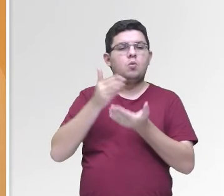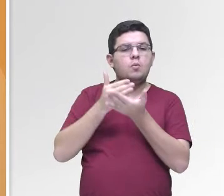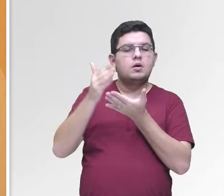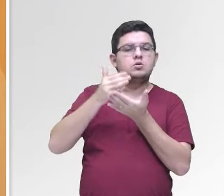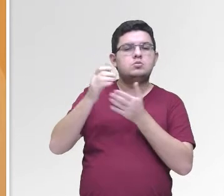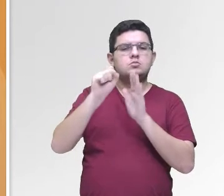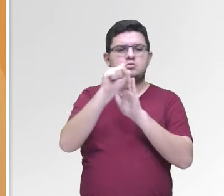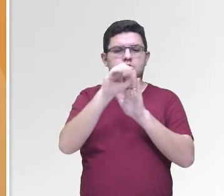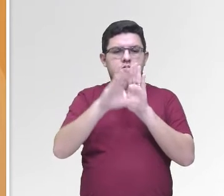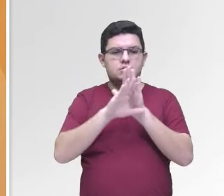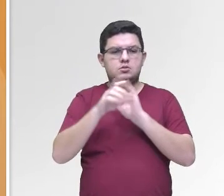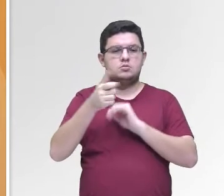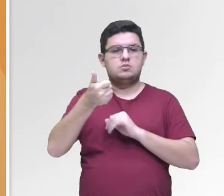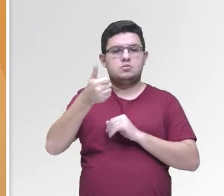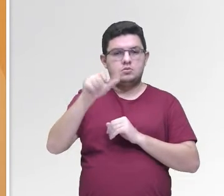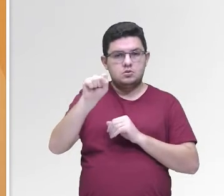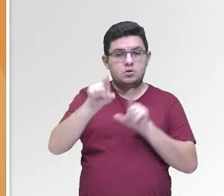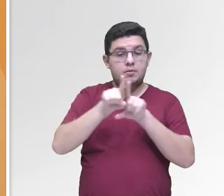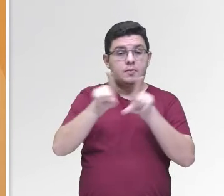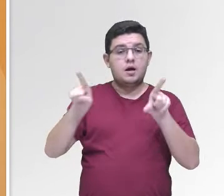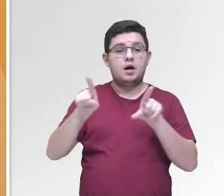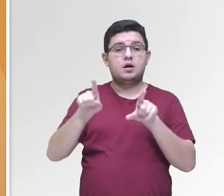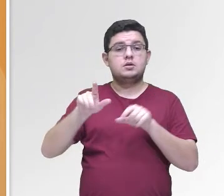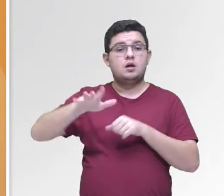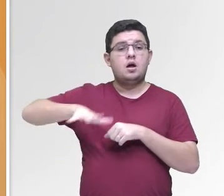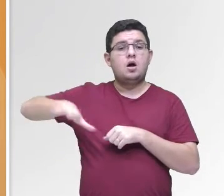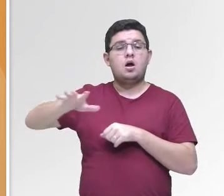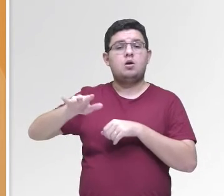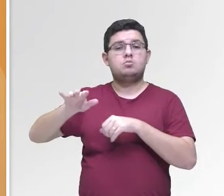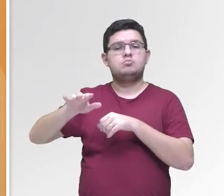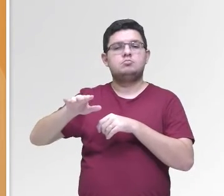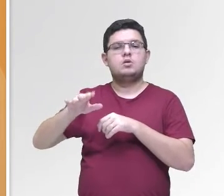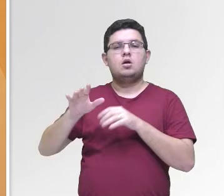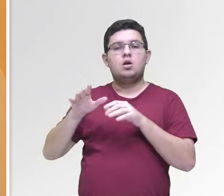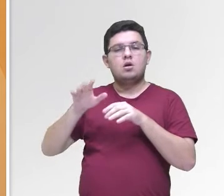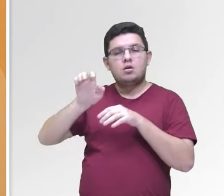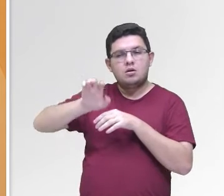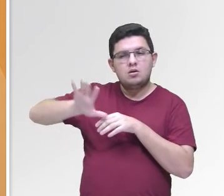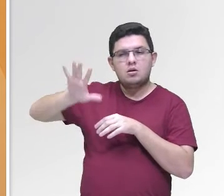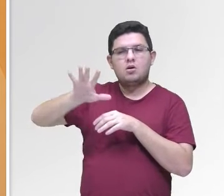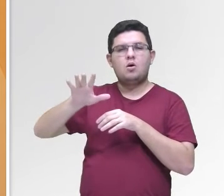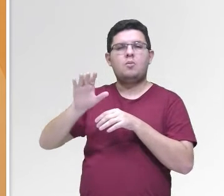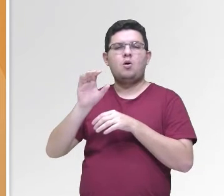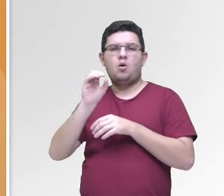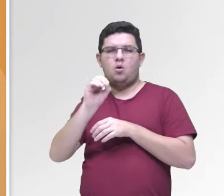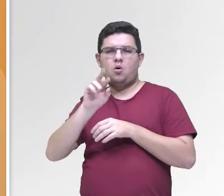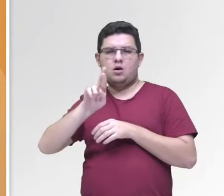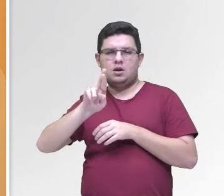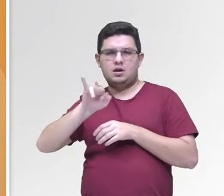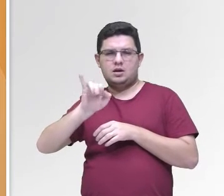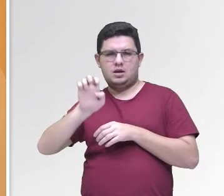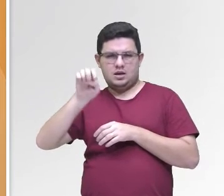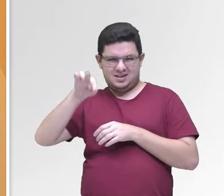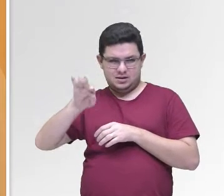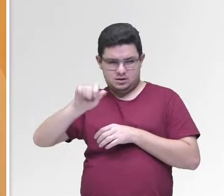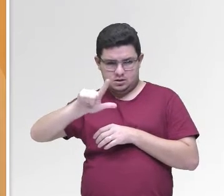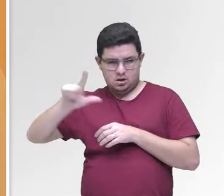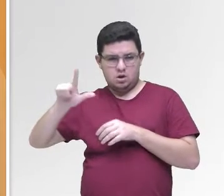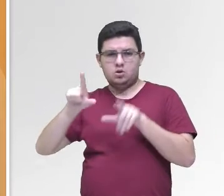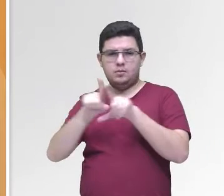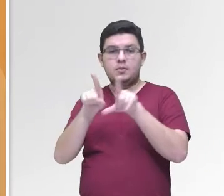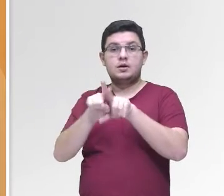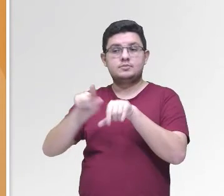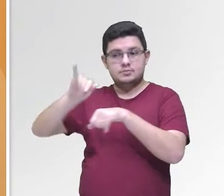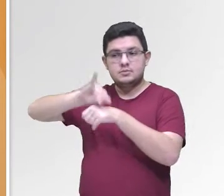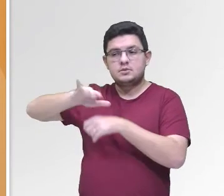século XVIII. Já na parte central e oriental da Europa, já veio, né, surgindo aí